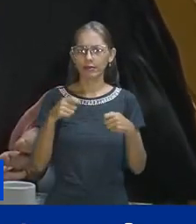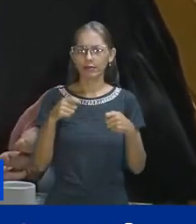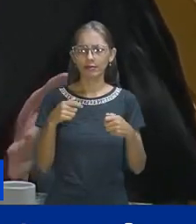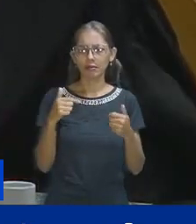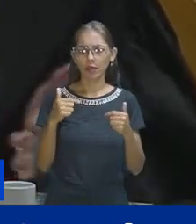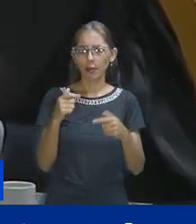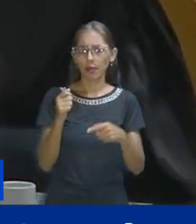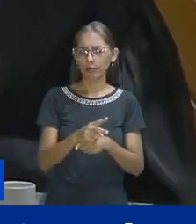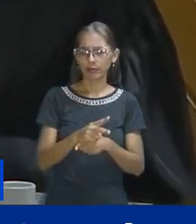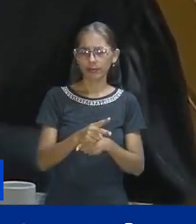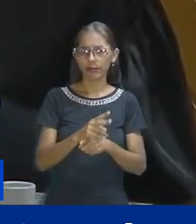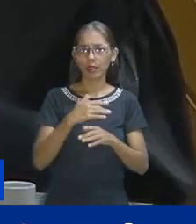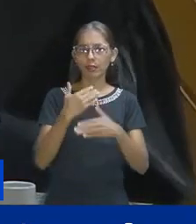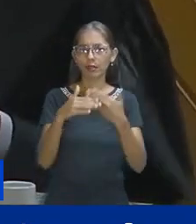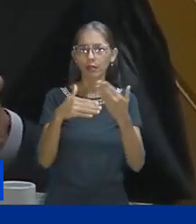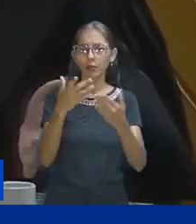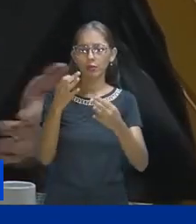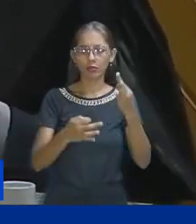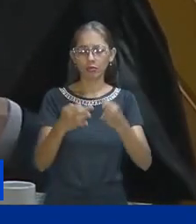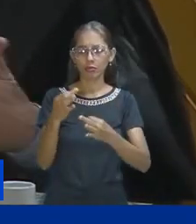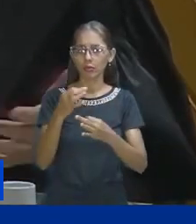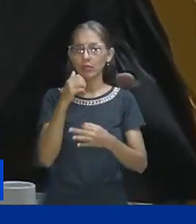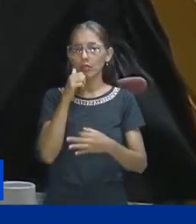juízo, ela mudou completamente, ou seja,